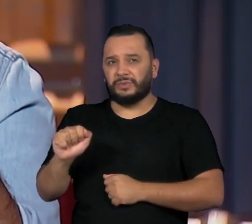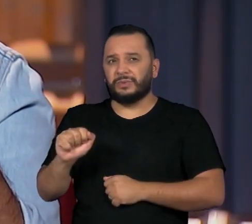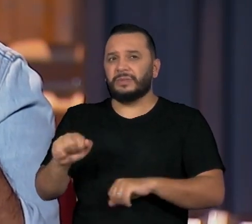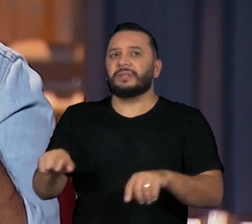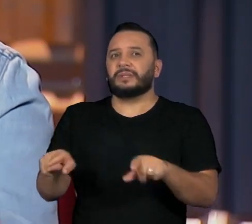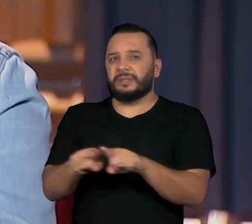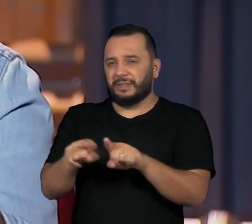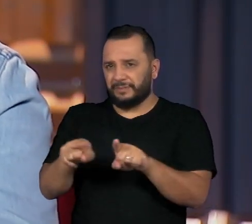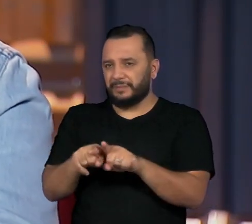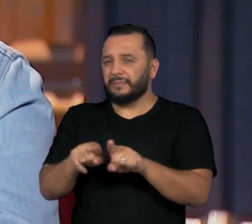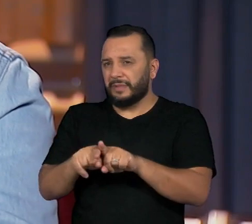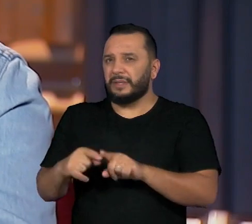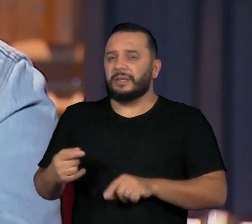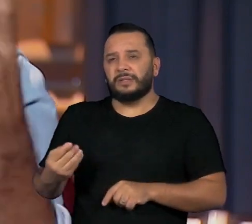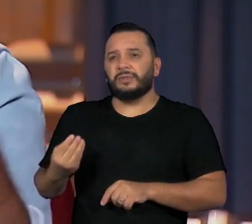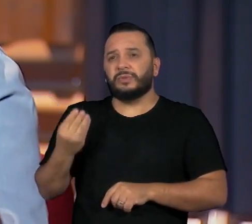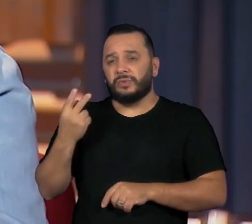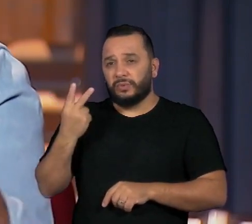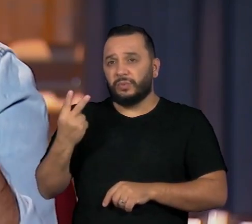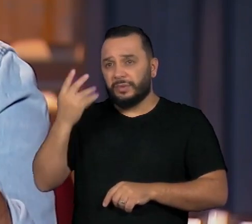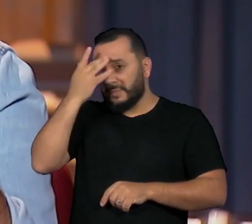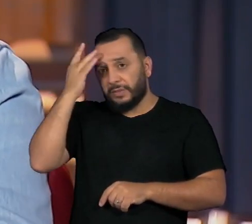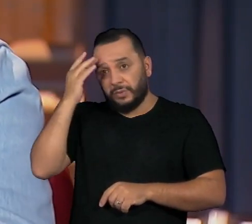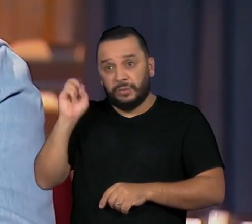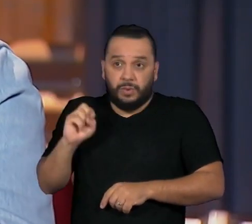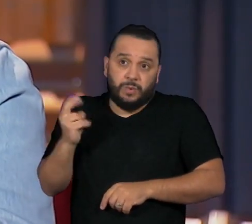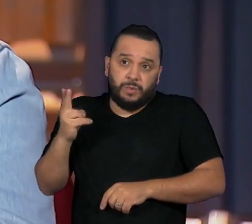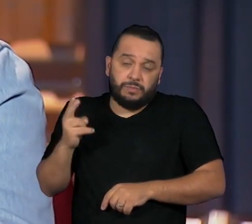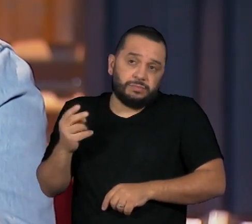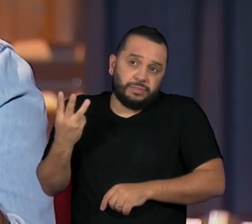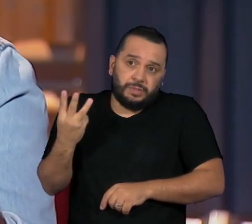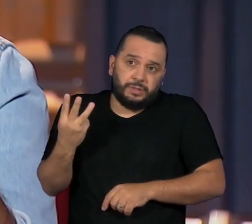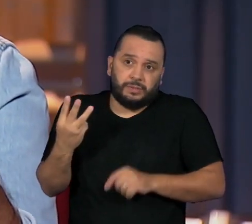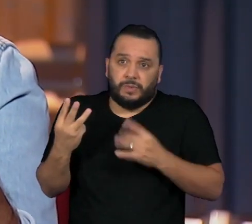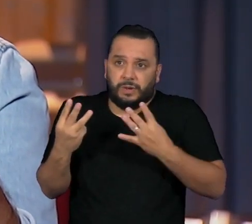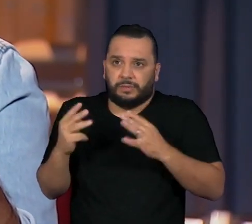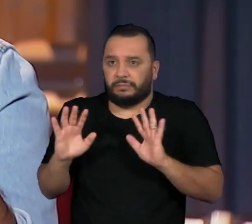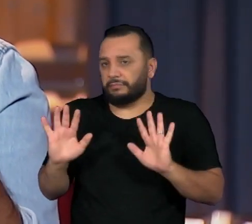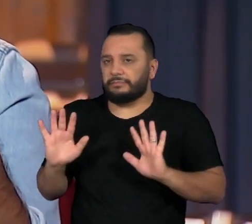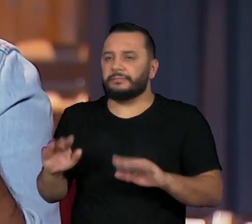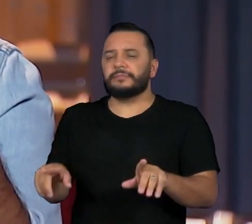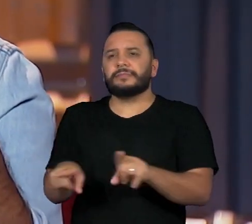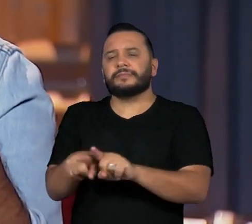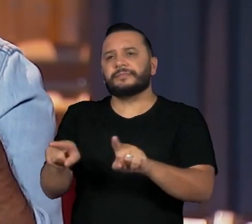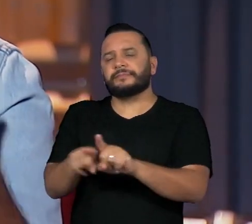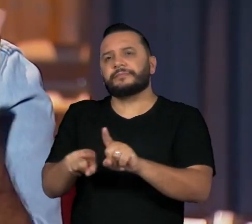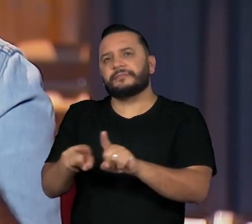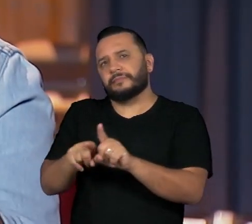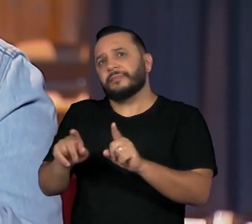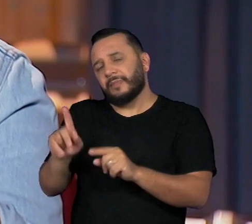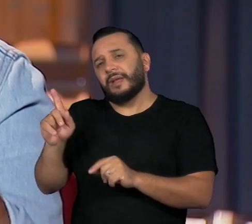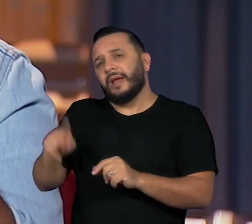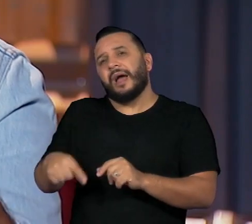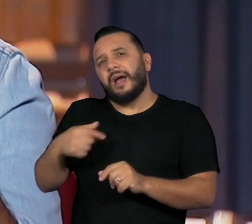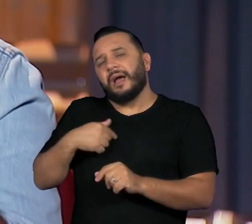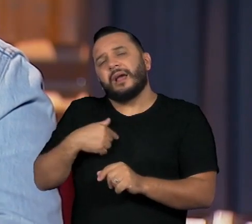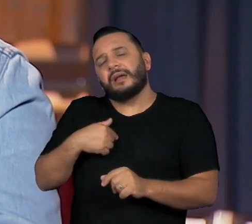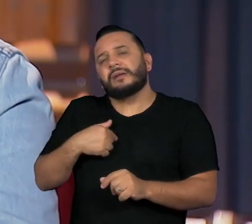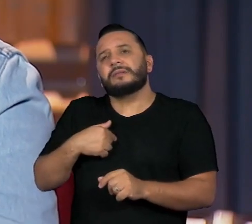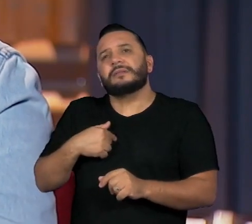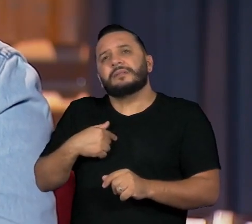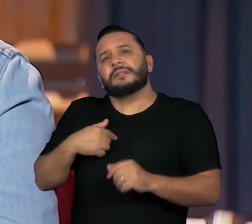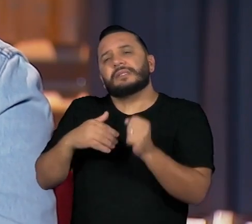presença plena de duas pessoas ou mais, né? Se dedicando a algo que é cósmico, que é